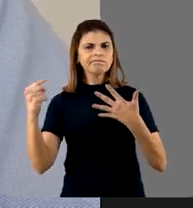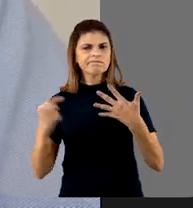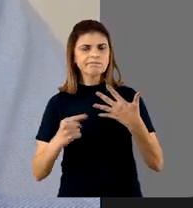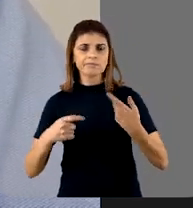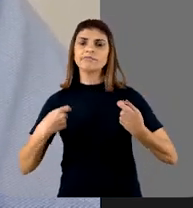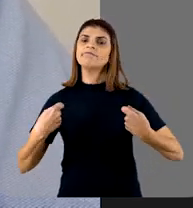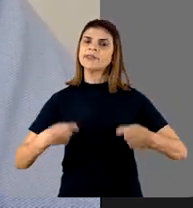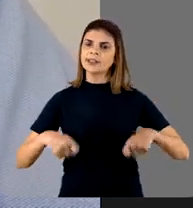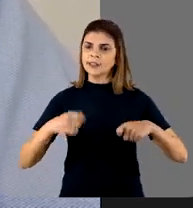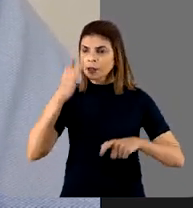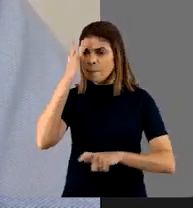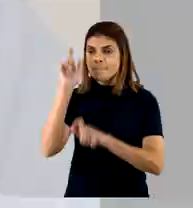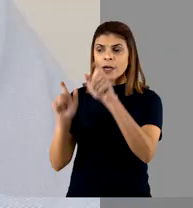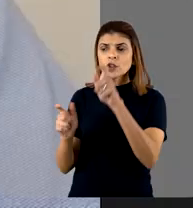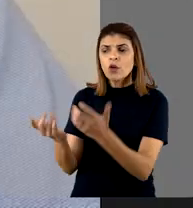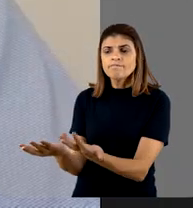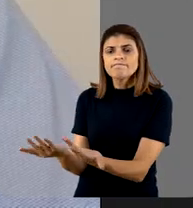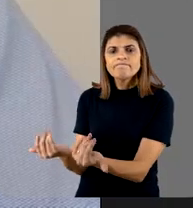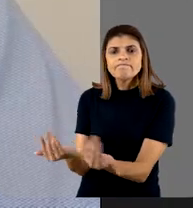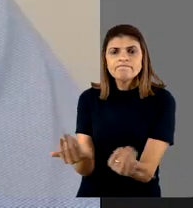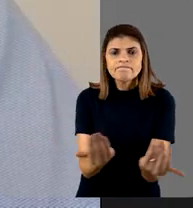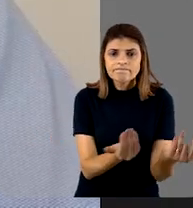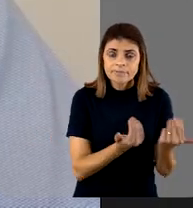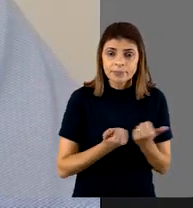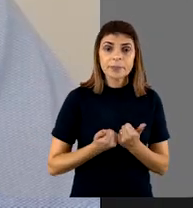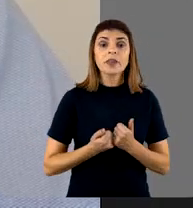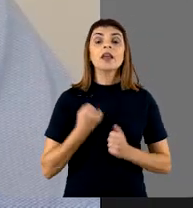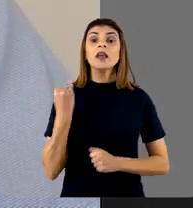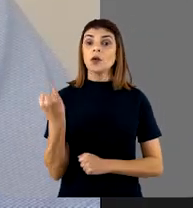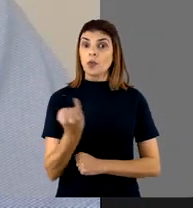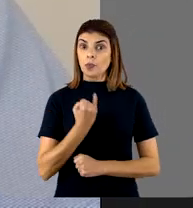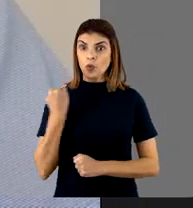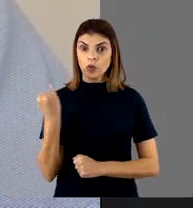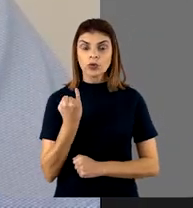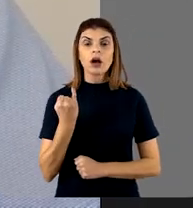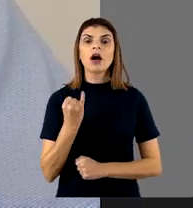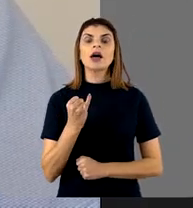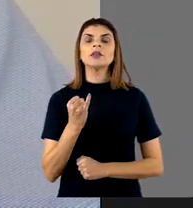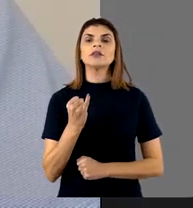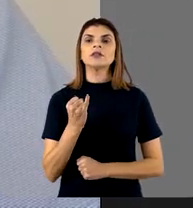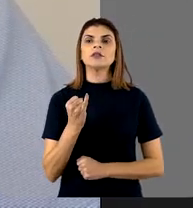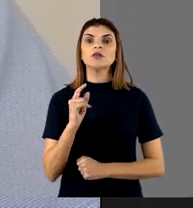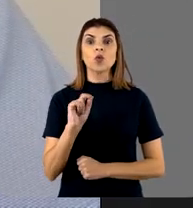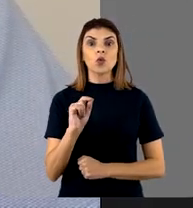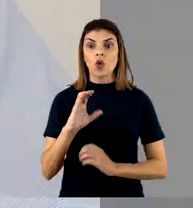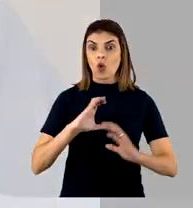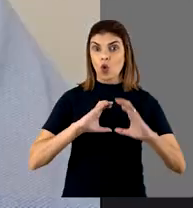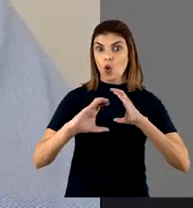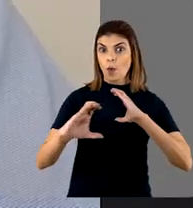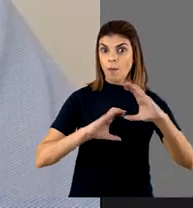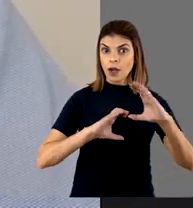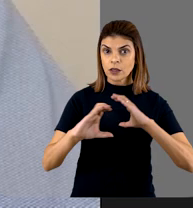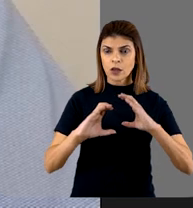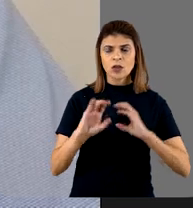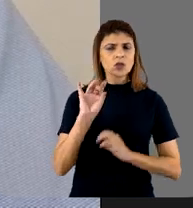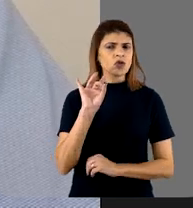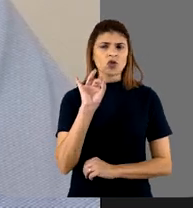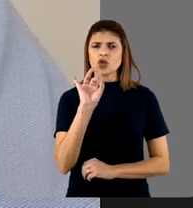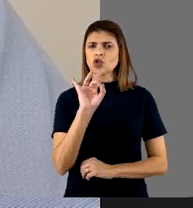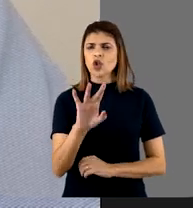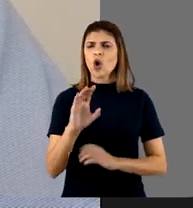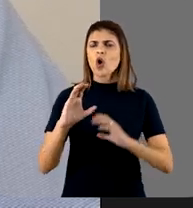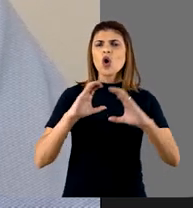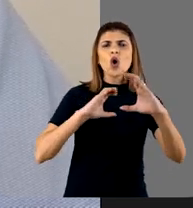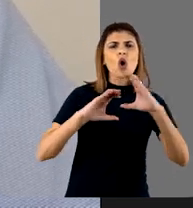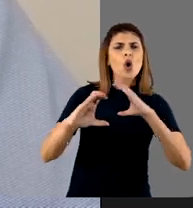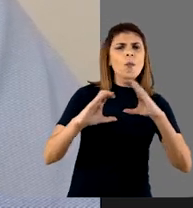a necessidade dessas pessoas. E é importante também, quando a gente fala de comunicação, e não somente